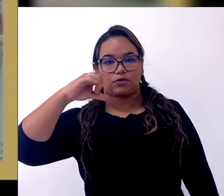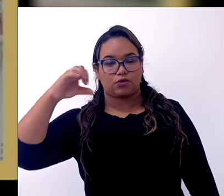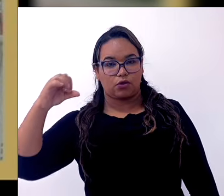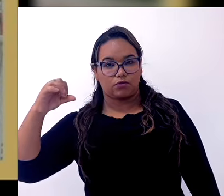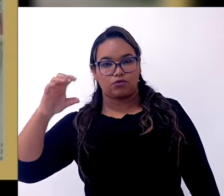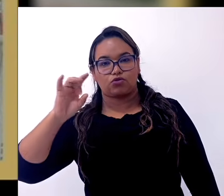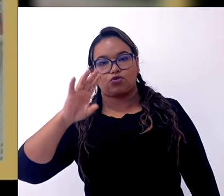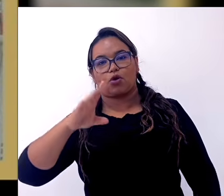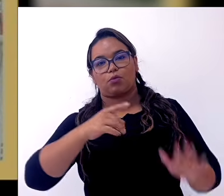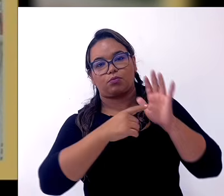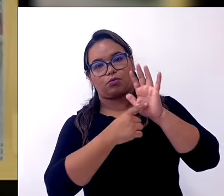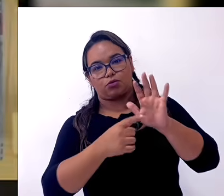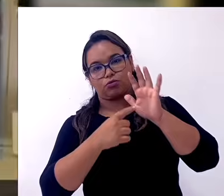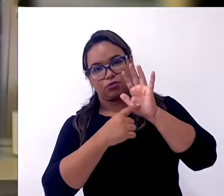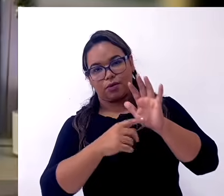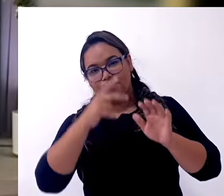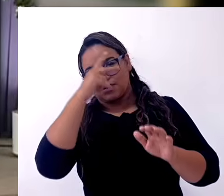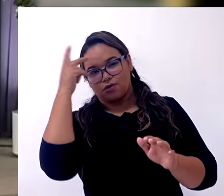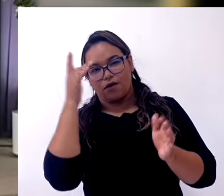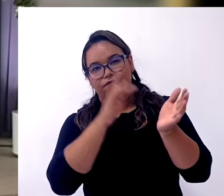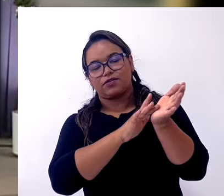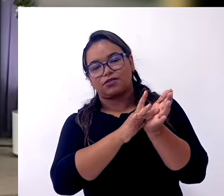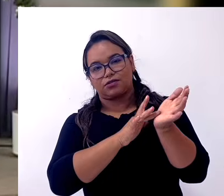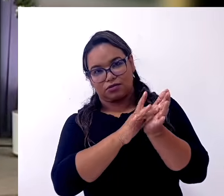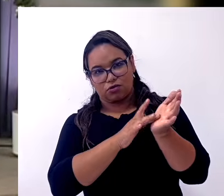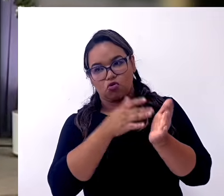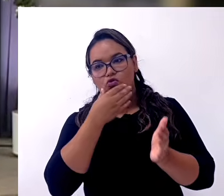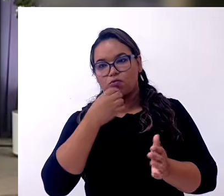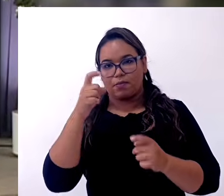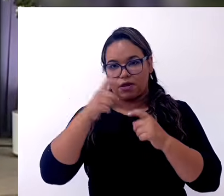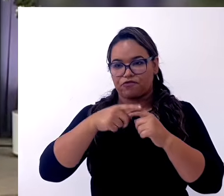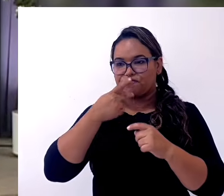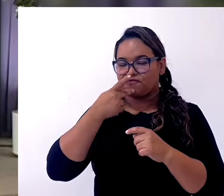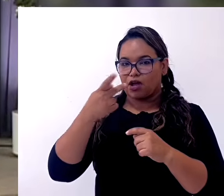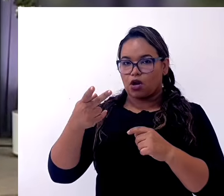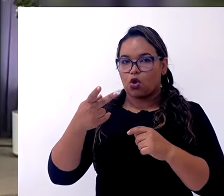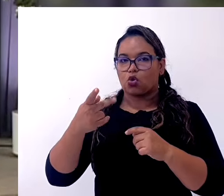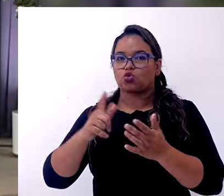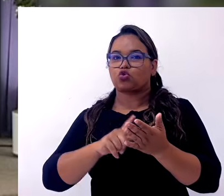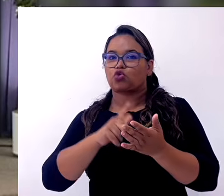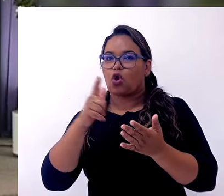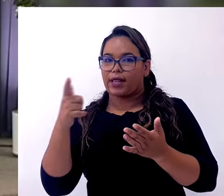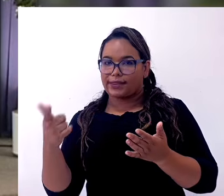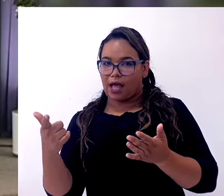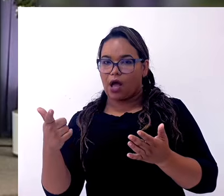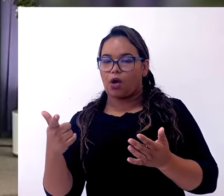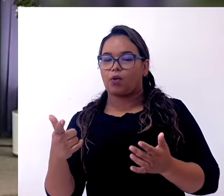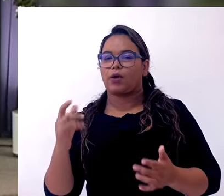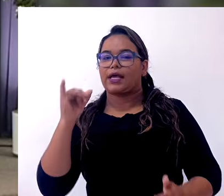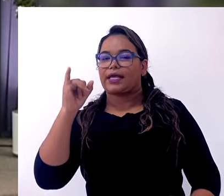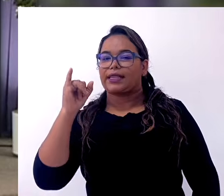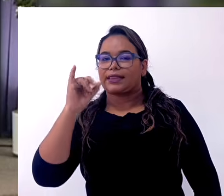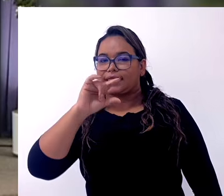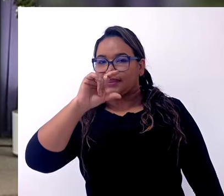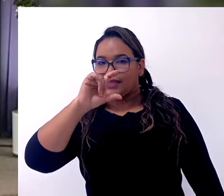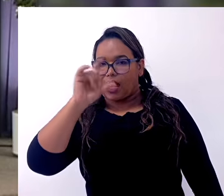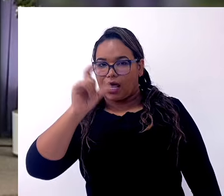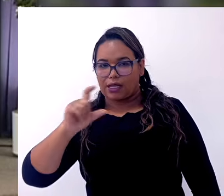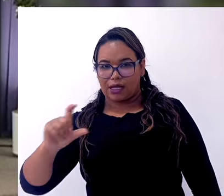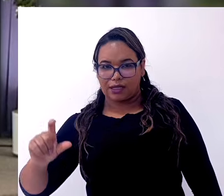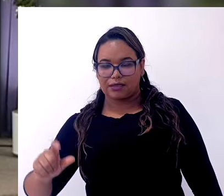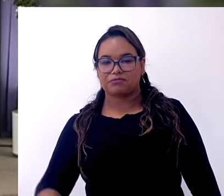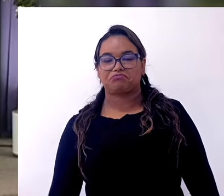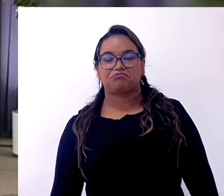Eles usavam pelo menos 3 dublês. Ninguém sabe quem era esse homem. E dizer que fizeram testes sanguíneos, quem é que pode dizer que confia